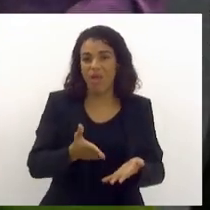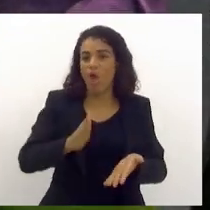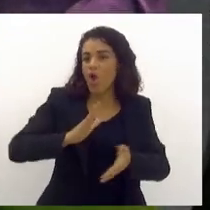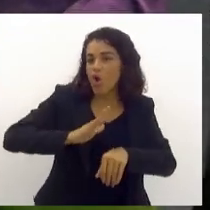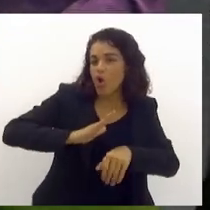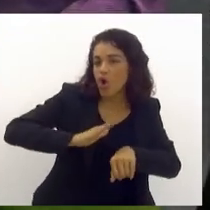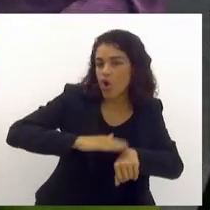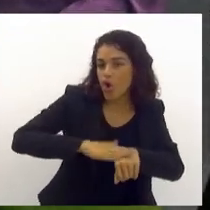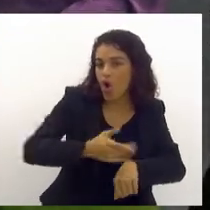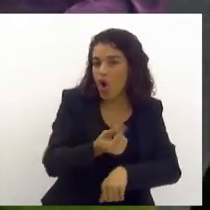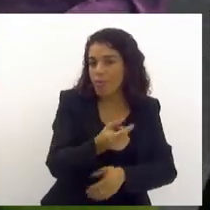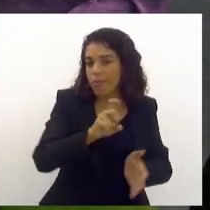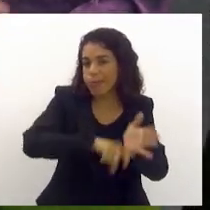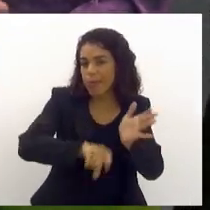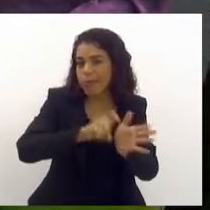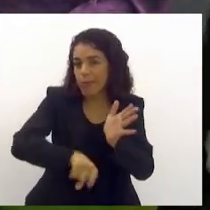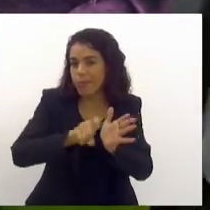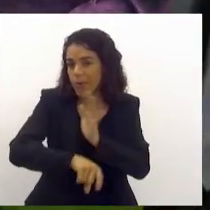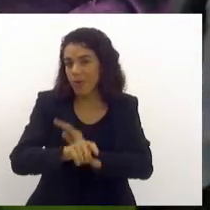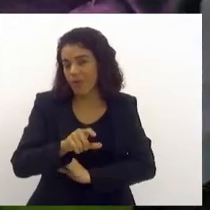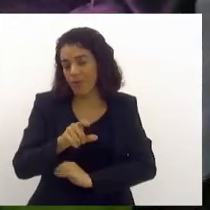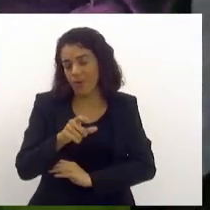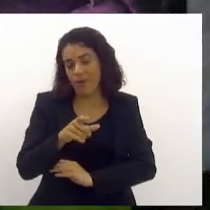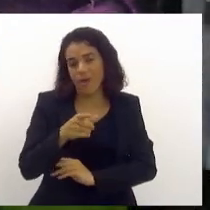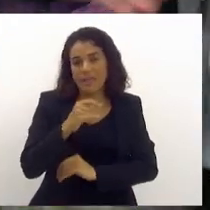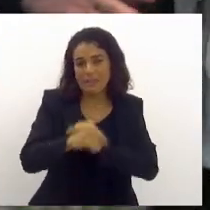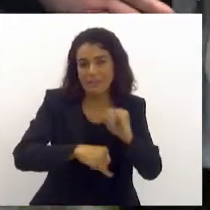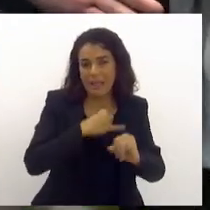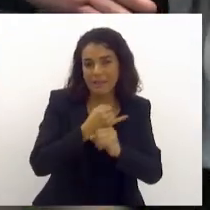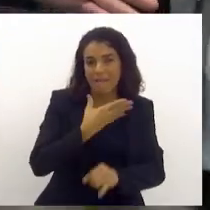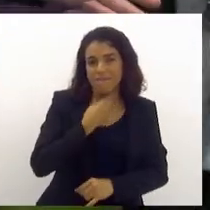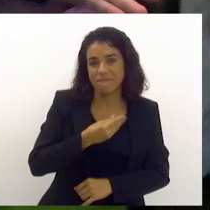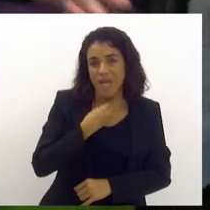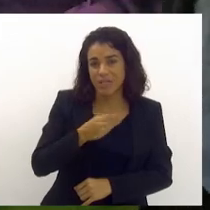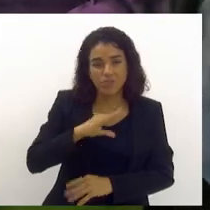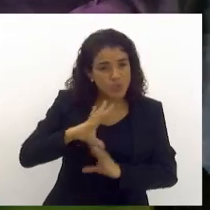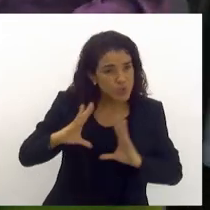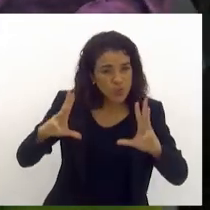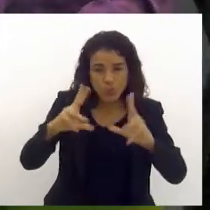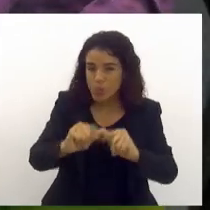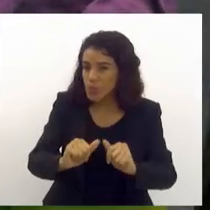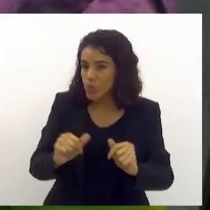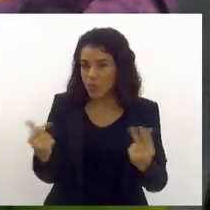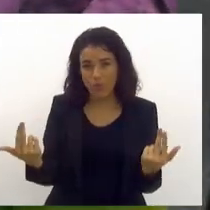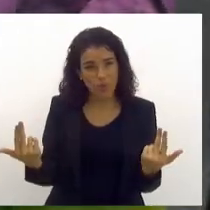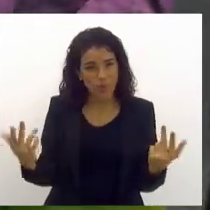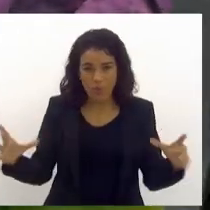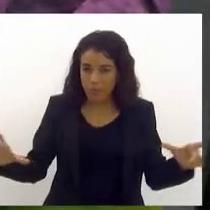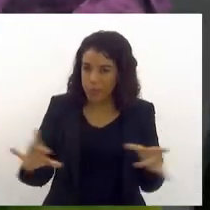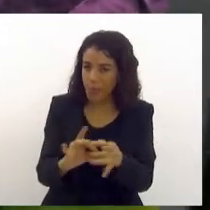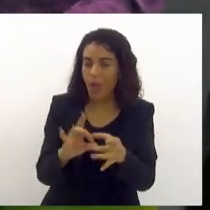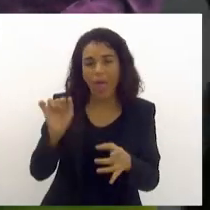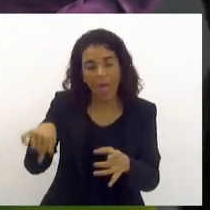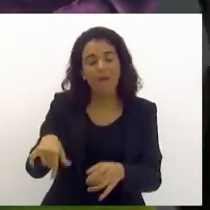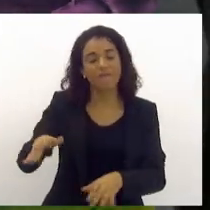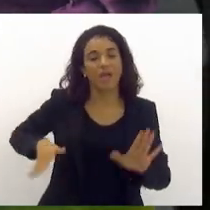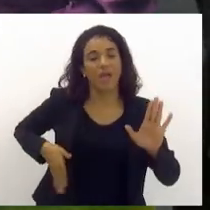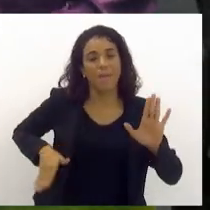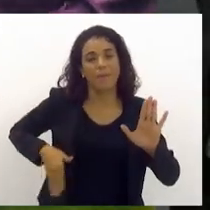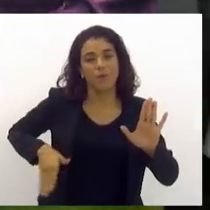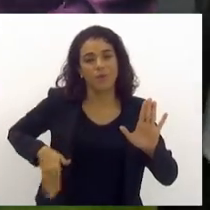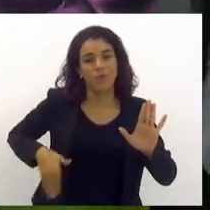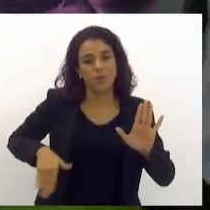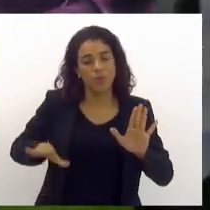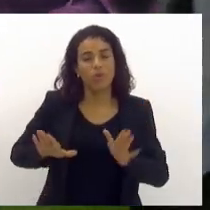gatunete, vendem gás. Tanto o tráfico quanto a milícia. Tudo vagabundo, porra. Não tem que fazer distinção. Tudo vagabundo,